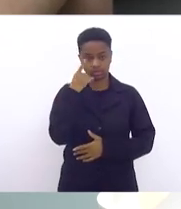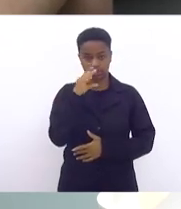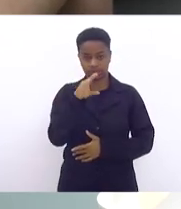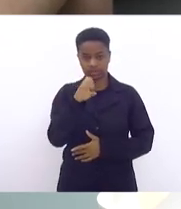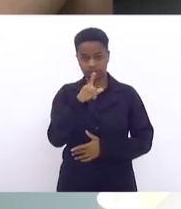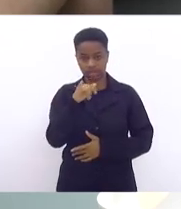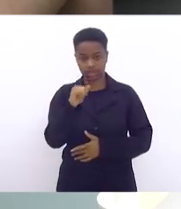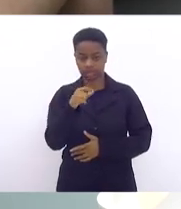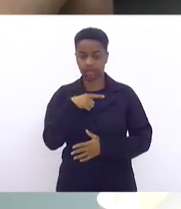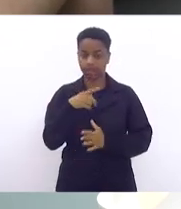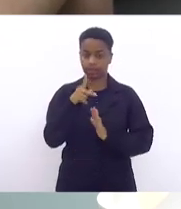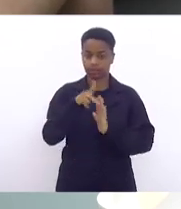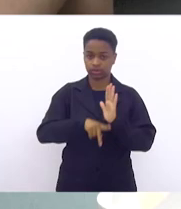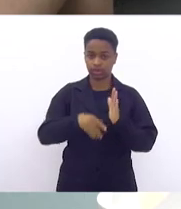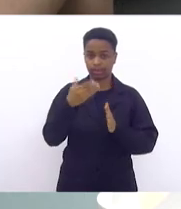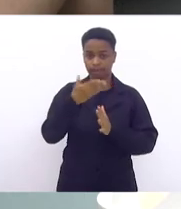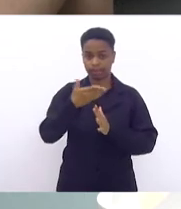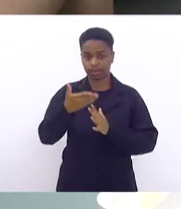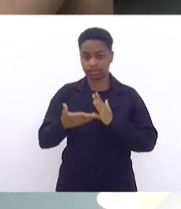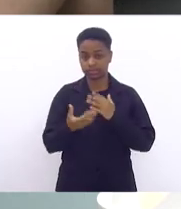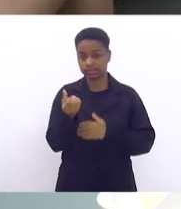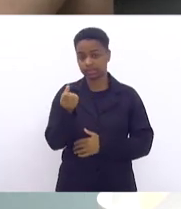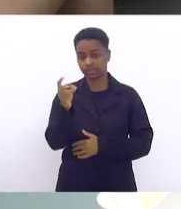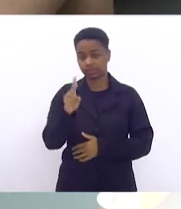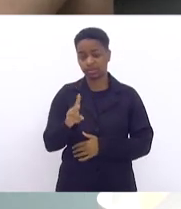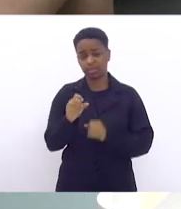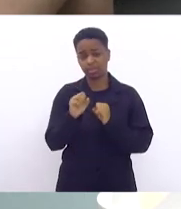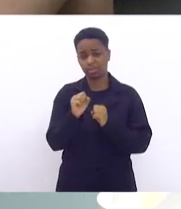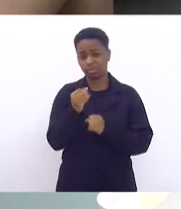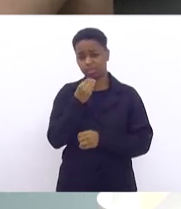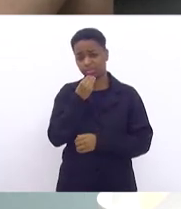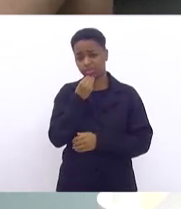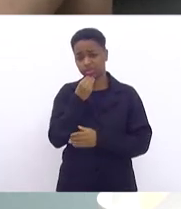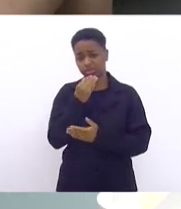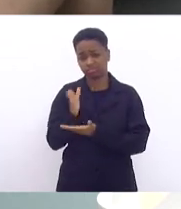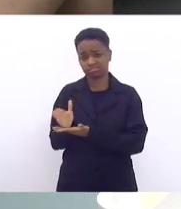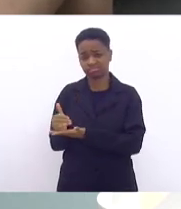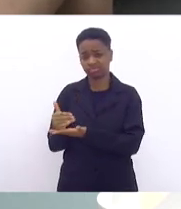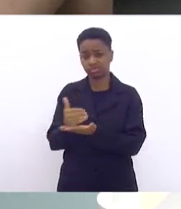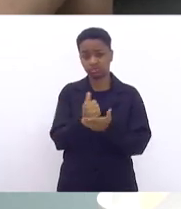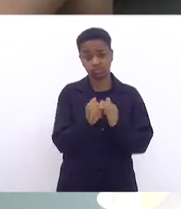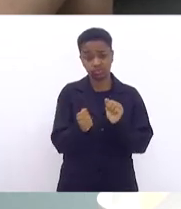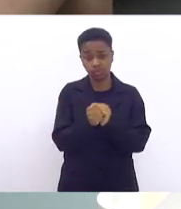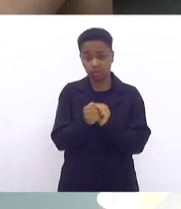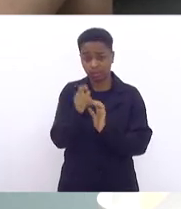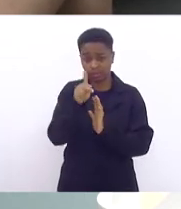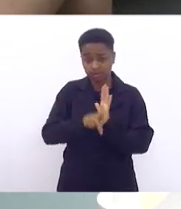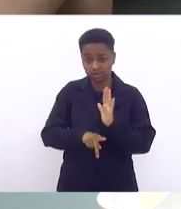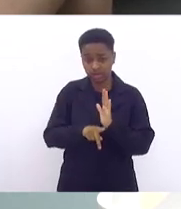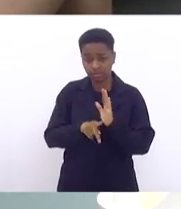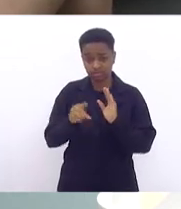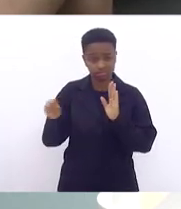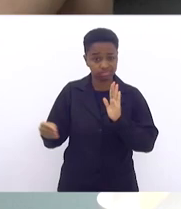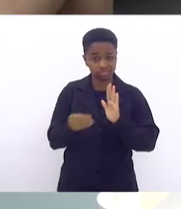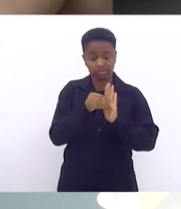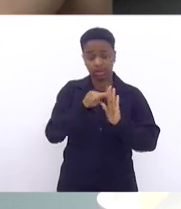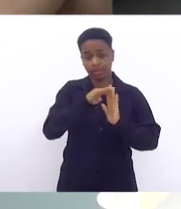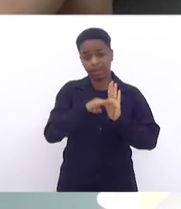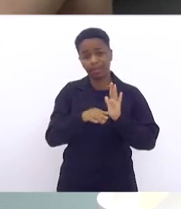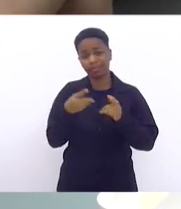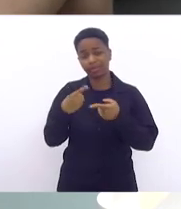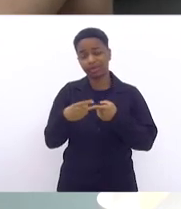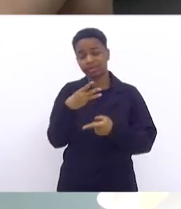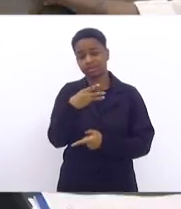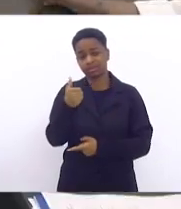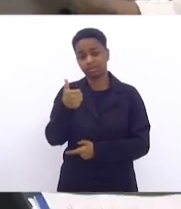parcelar em 6. Tem uma pilha, só podia juntar todos os projetos e botar em pauta, porque